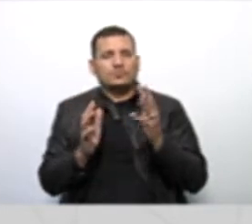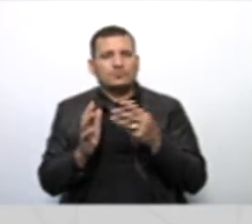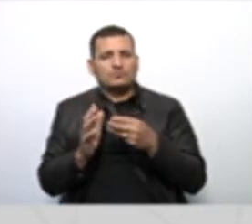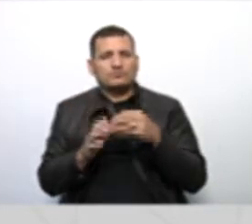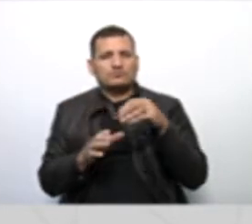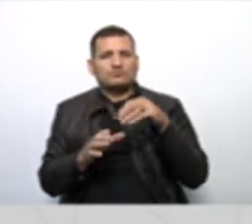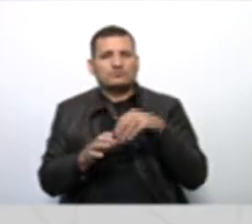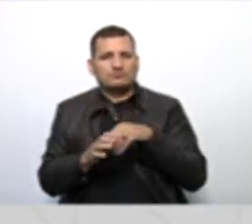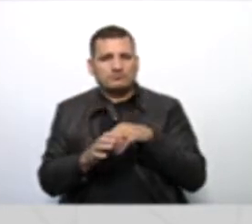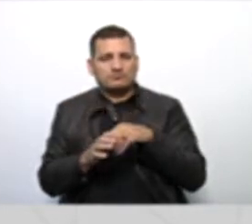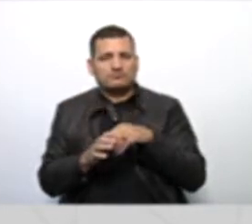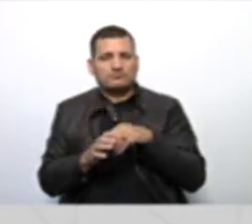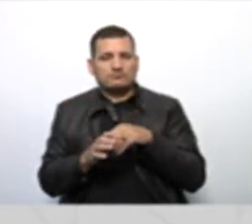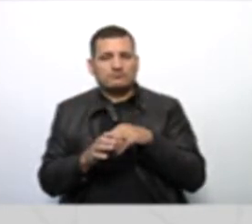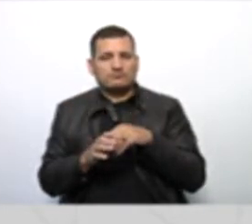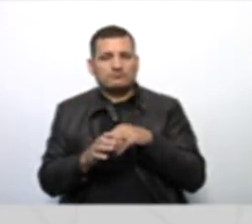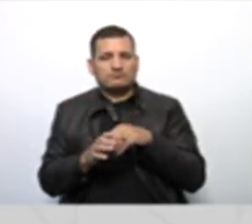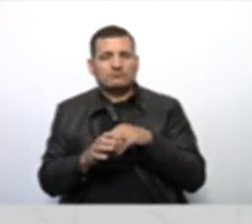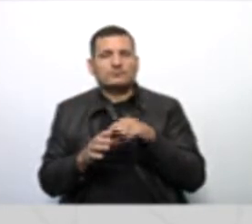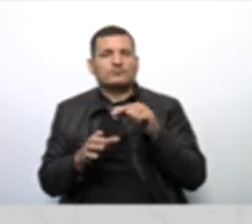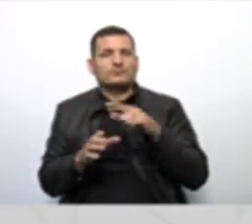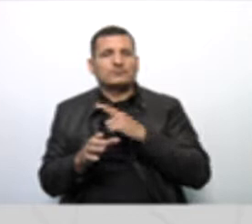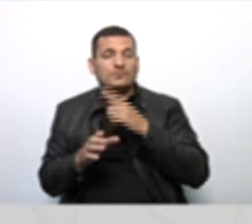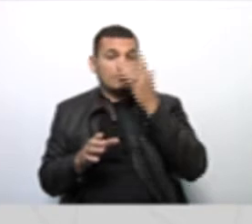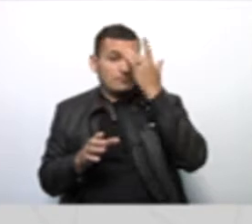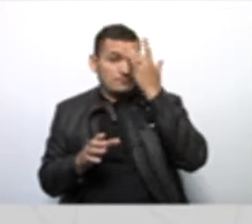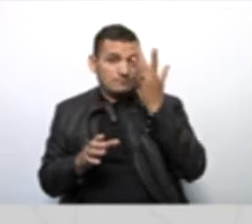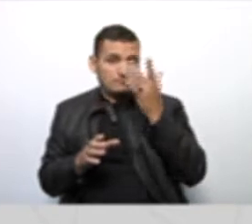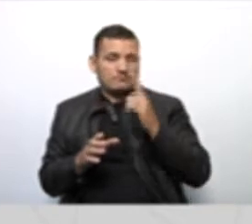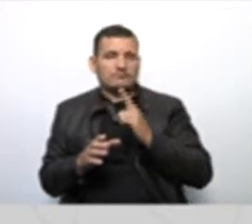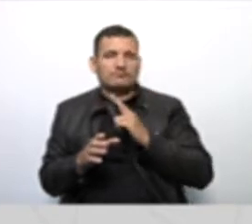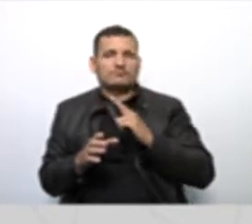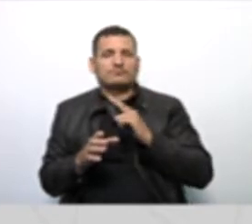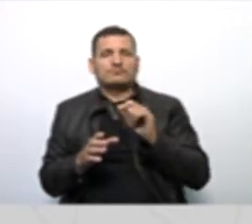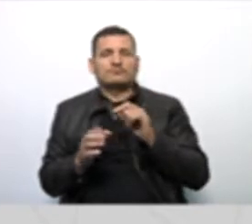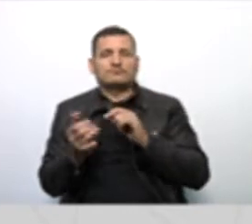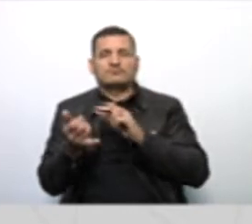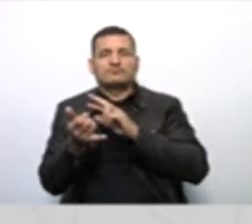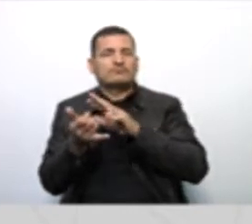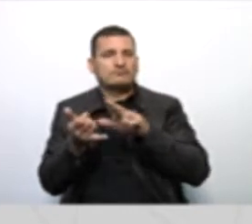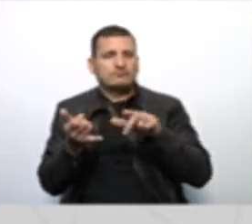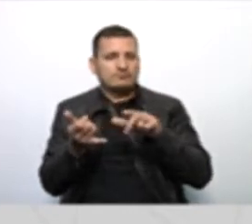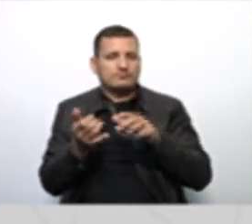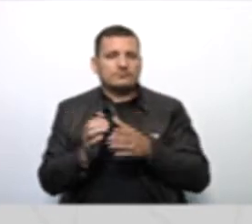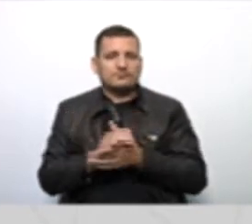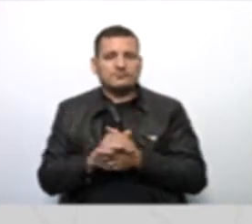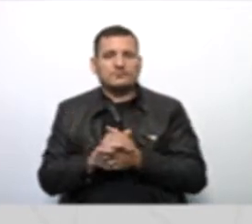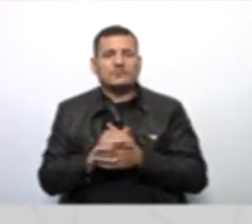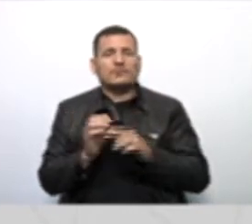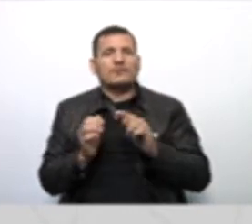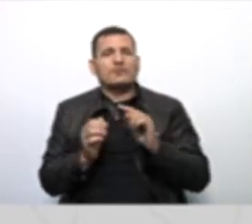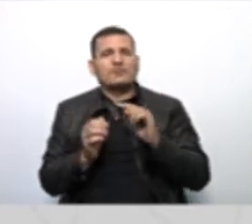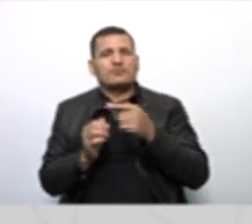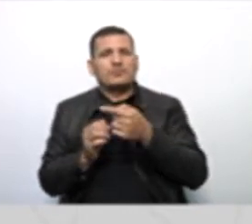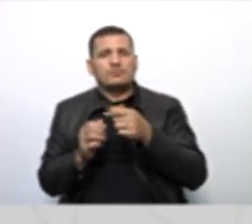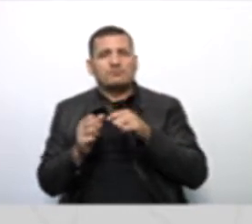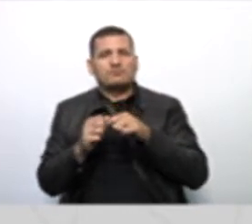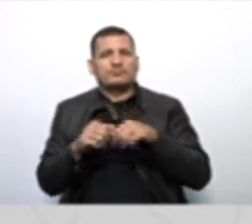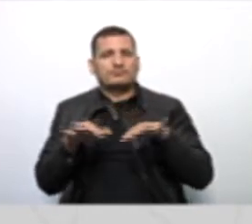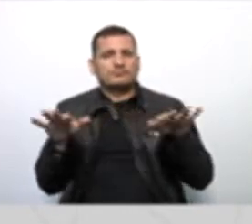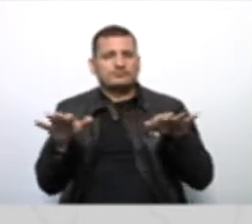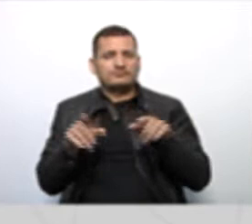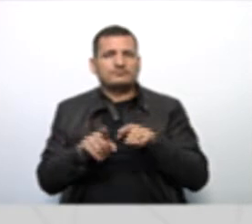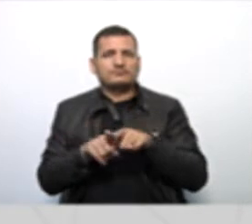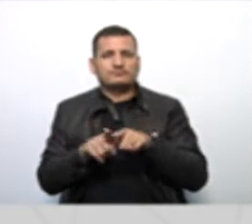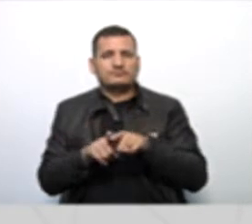componentes vieram com uma facilidade muito grande para os dispositivos móveis. E depois disso se difundiu. Até então,